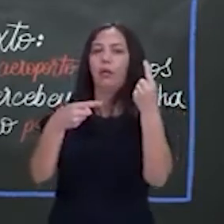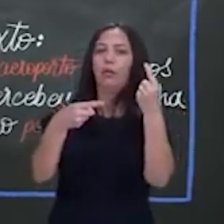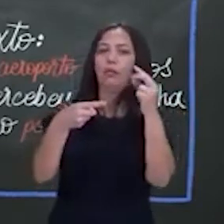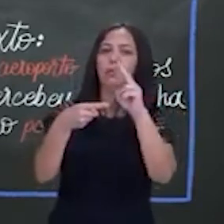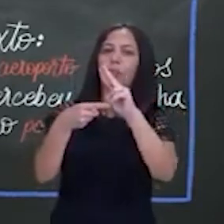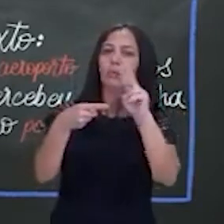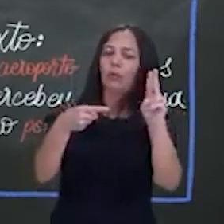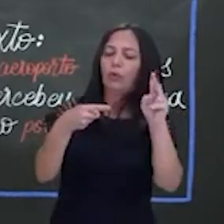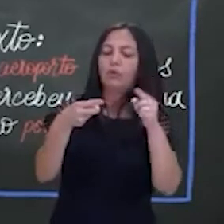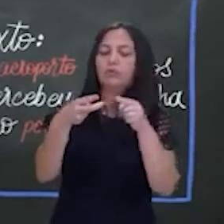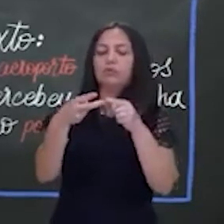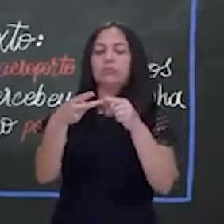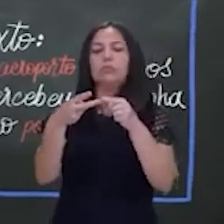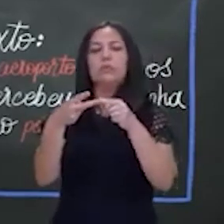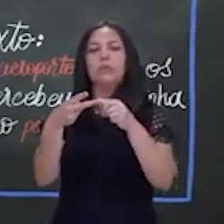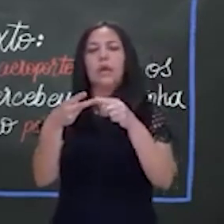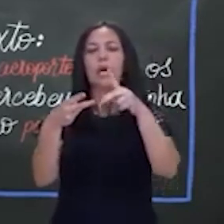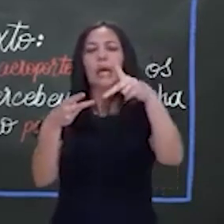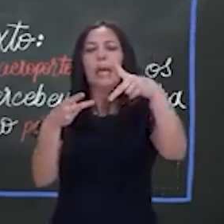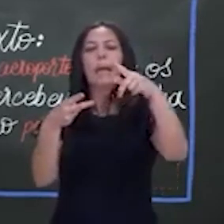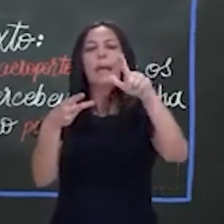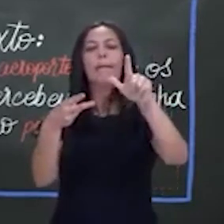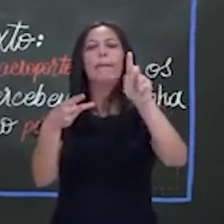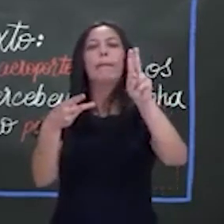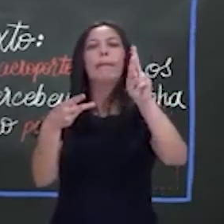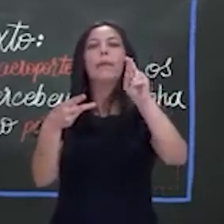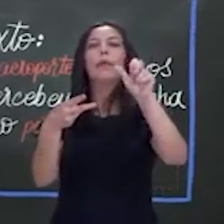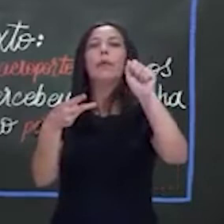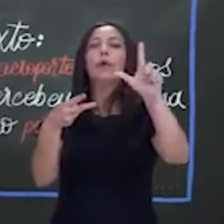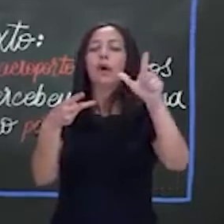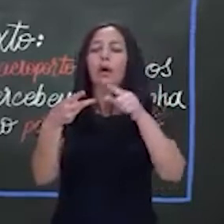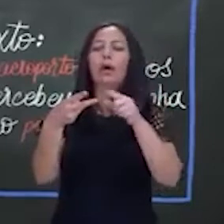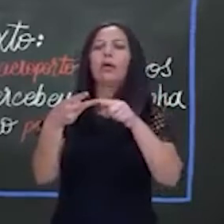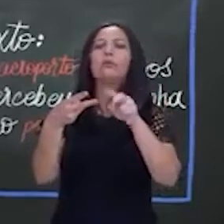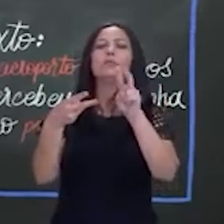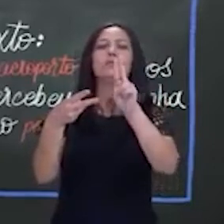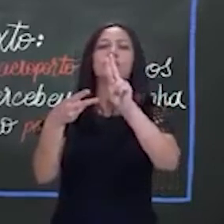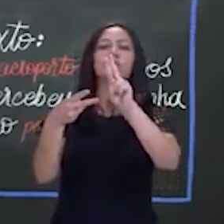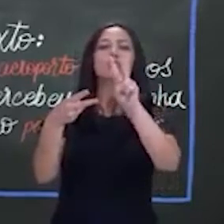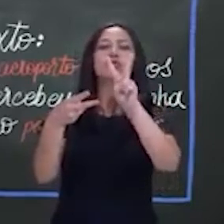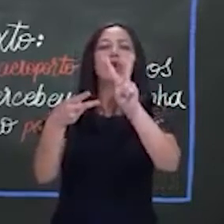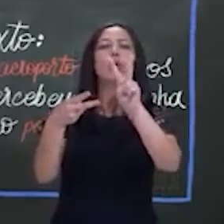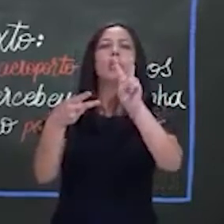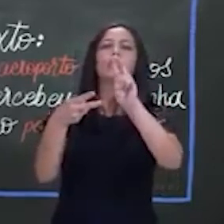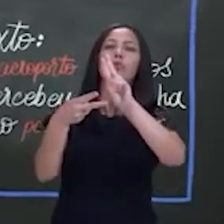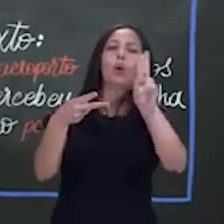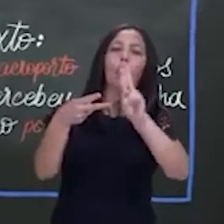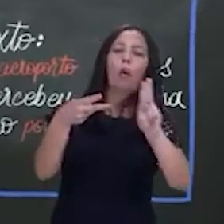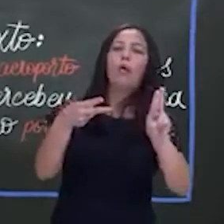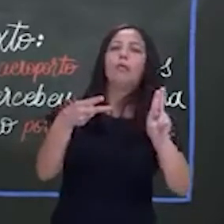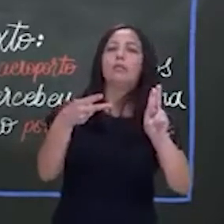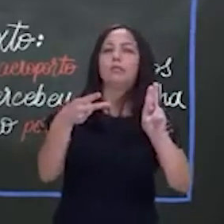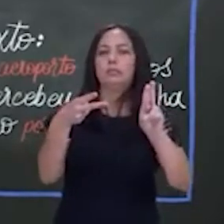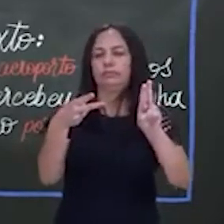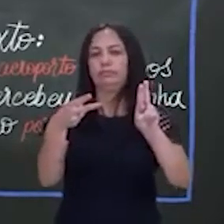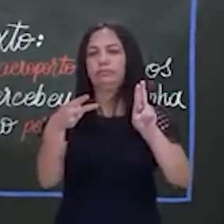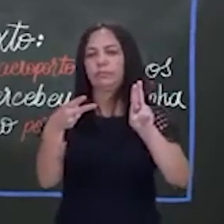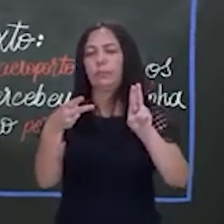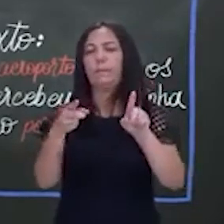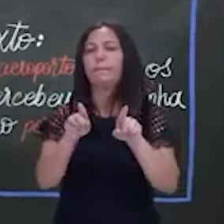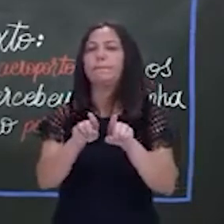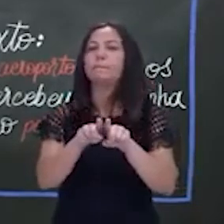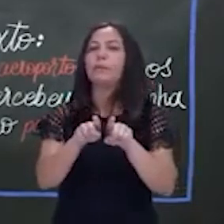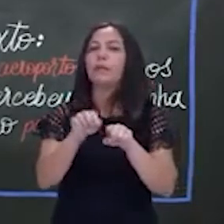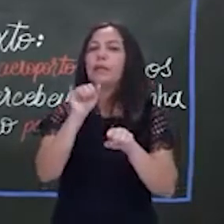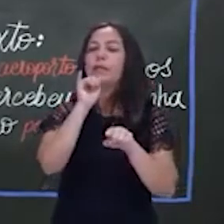Não esquece isso, ok? Vamos lembrar também que o substantivo me permite algumas particularidades na aplicação em um contexto, em